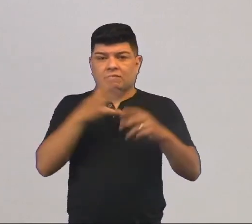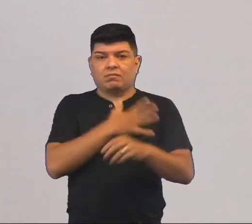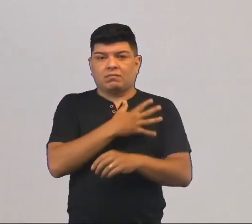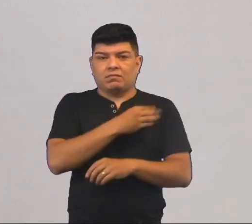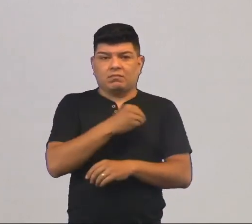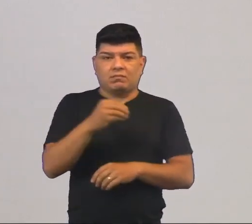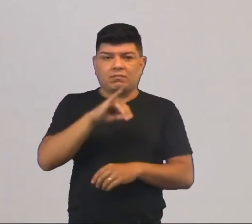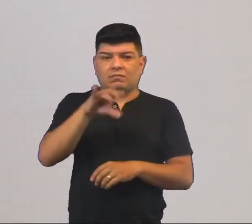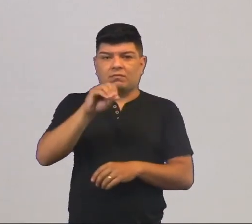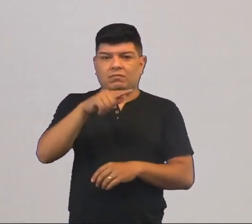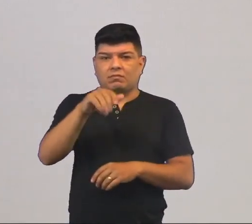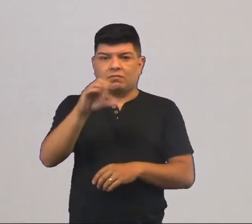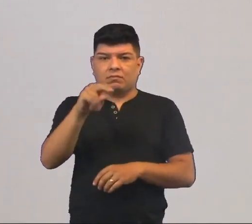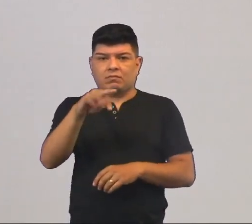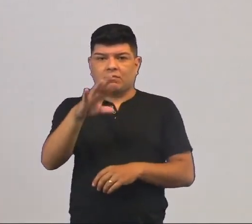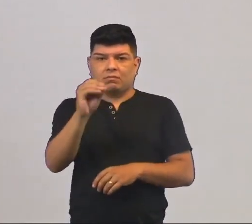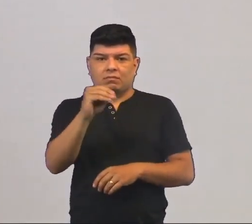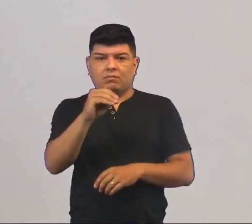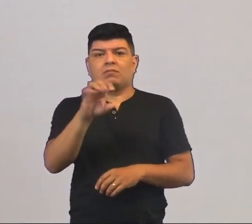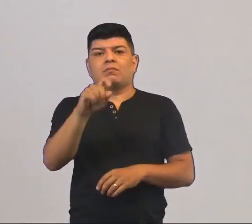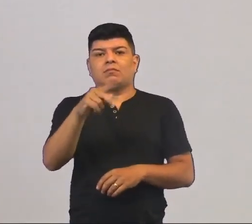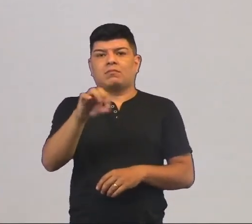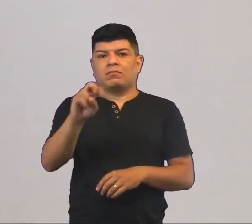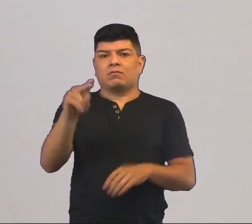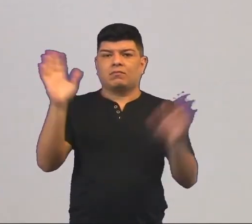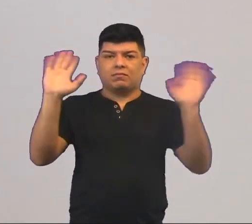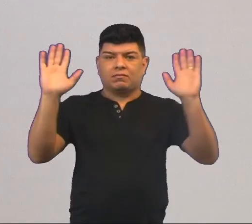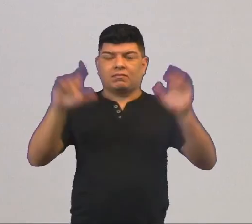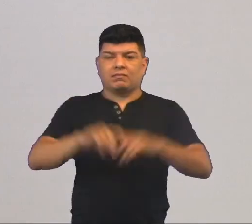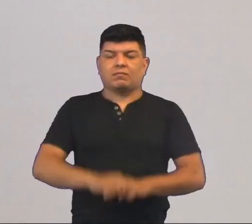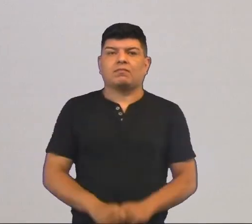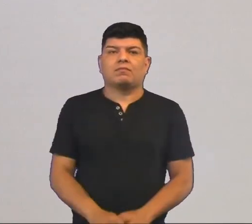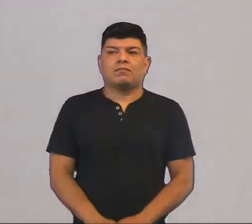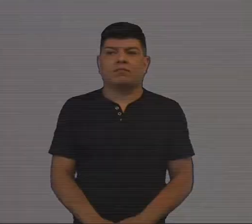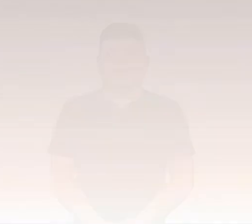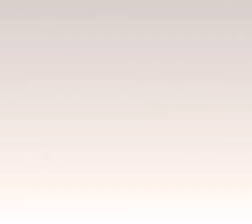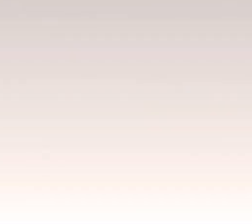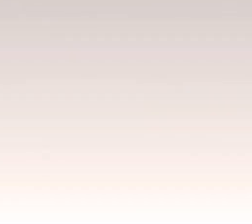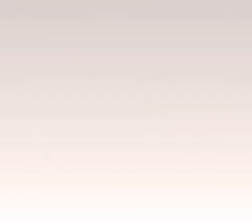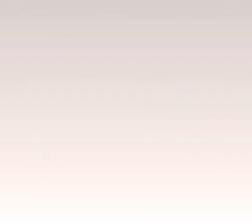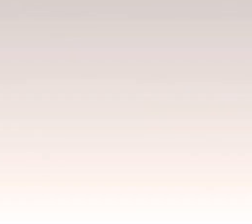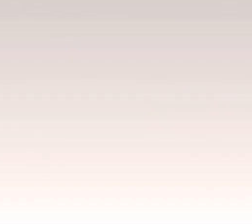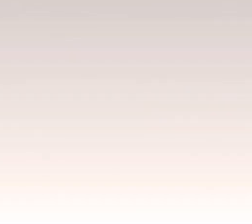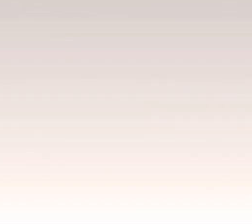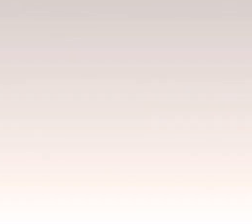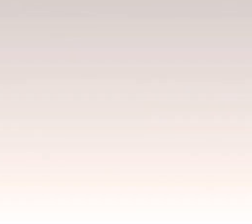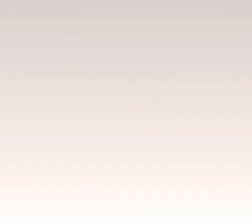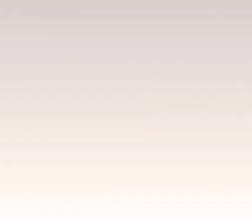os meus filhos, João Neto e Elcio Jonathan. Tchau, tchau, gente.